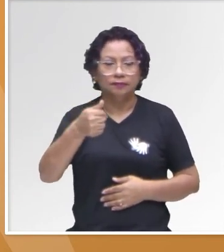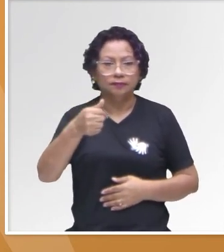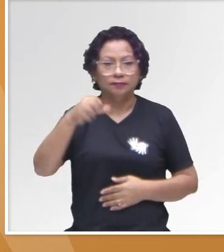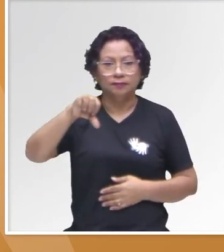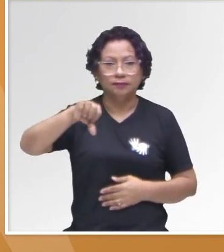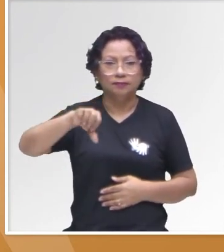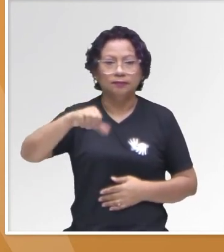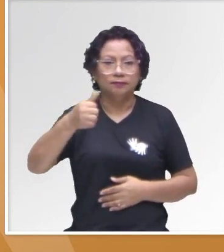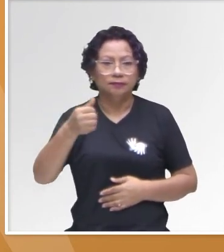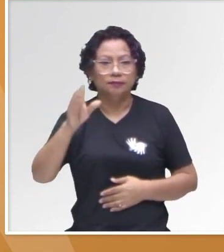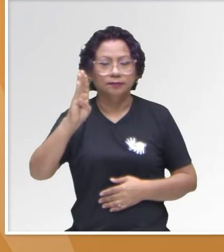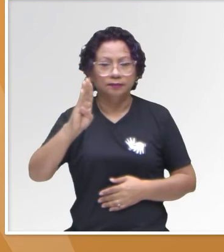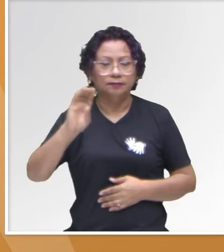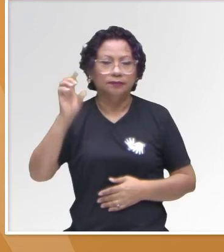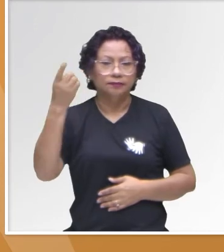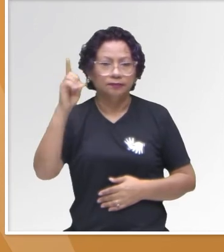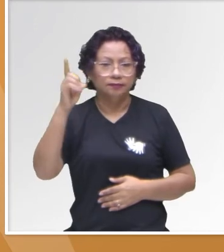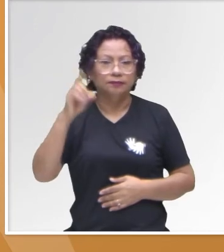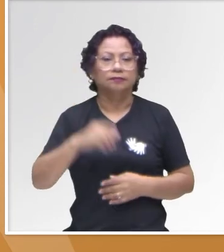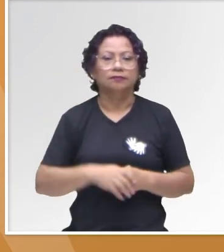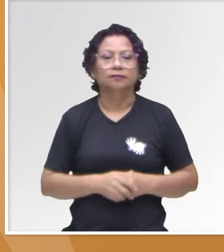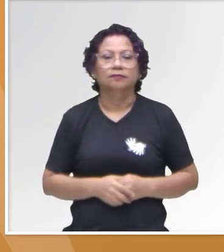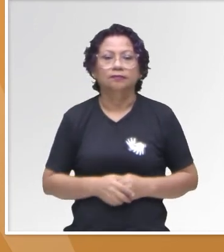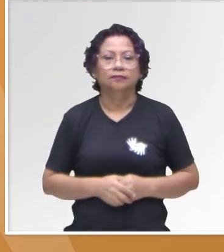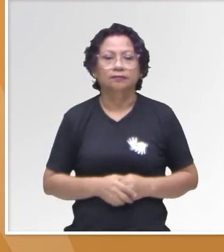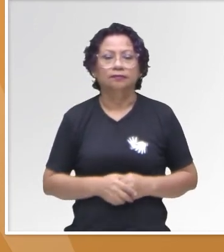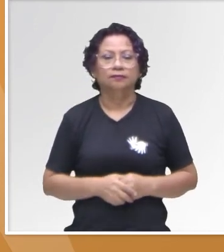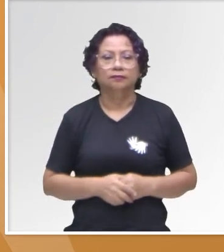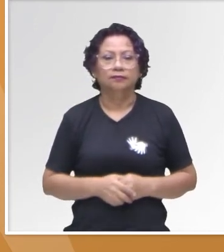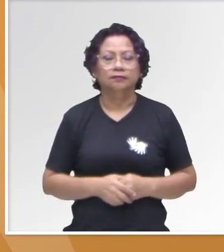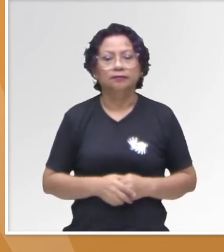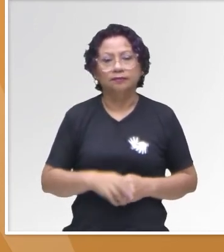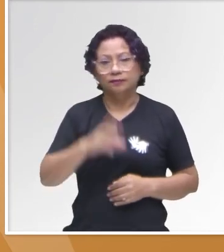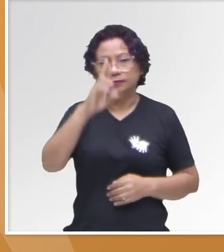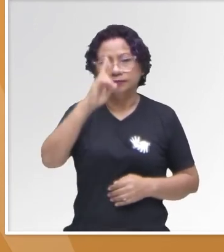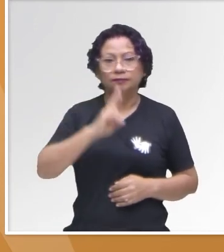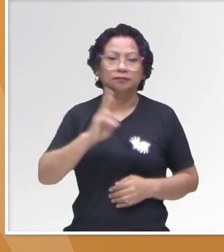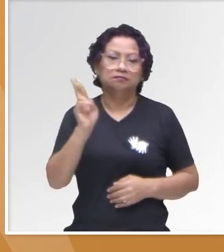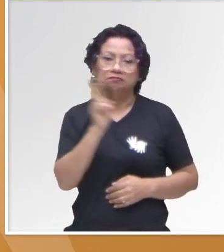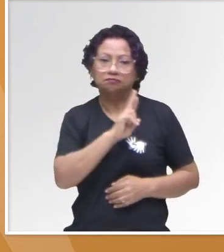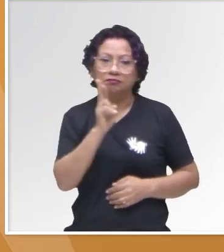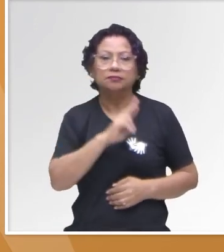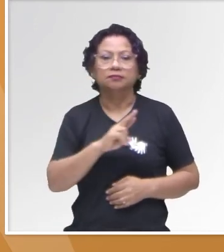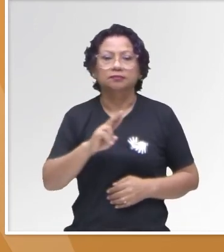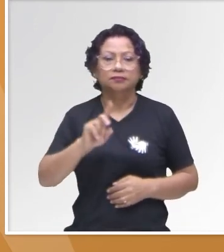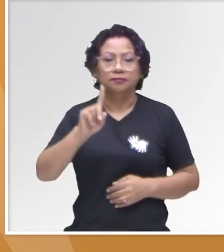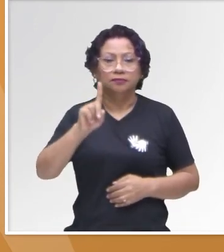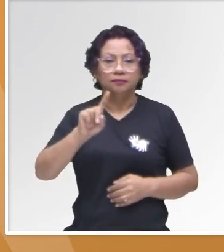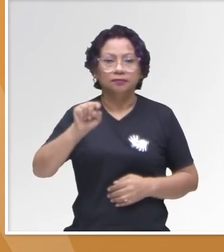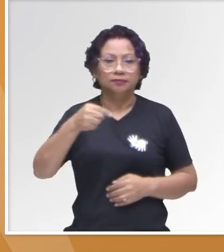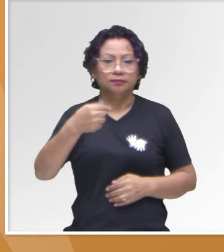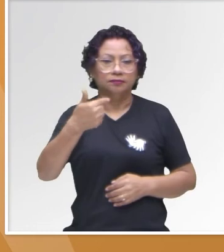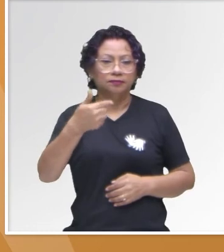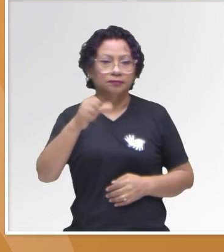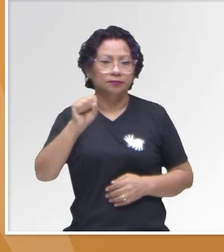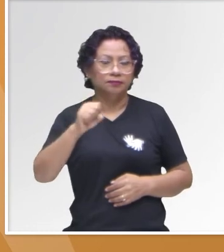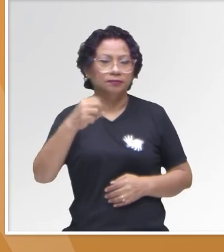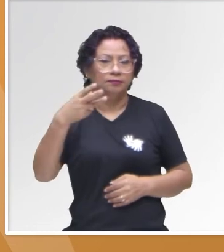a Rússia, né, com pouco menos do que o Brasil, e a África do Sul, que ainda está aqui na casa dos milhões, né,